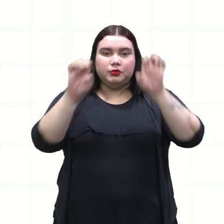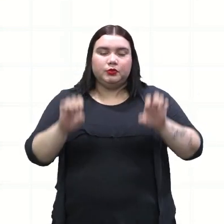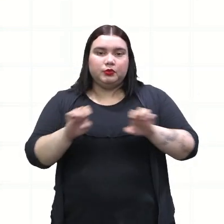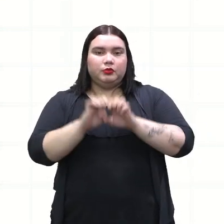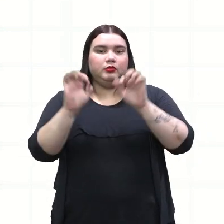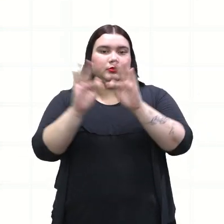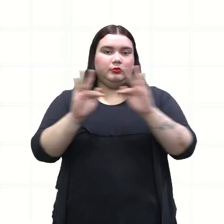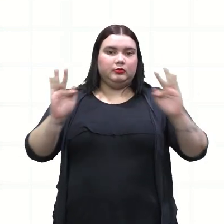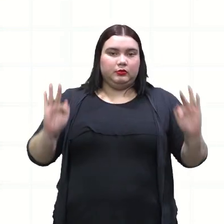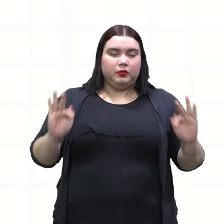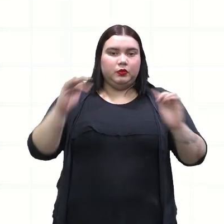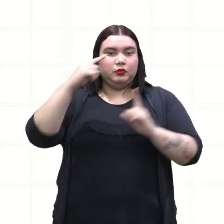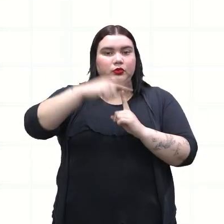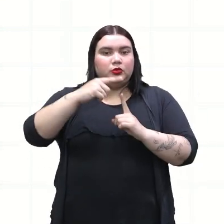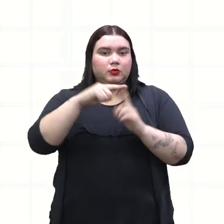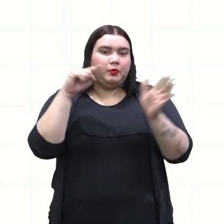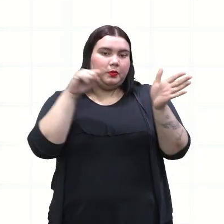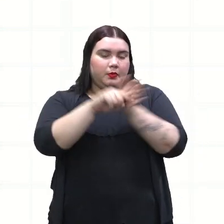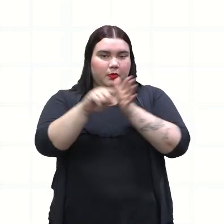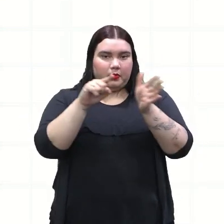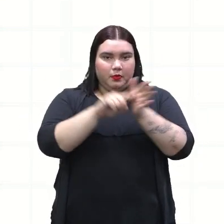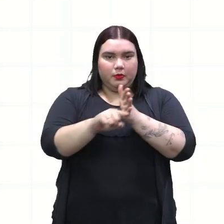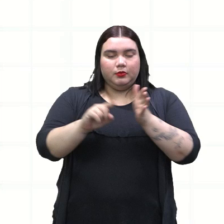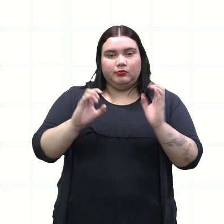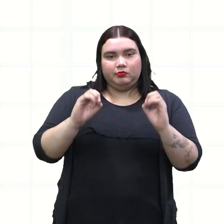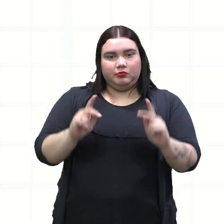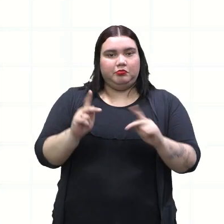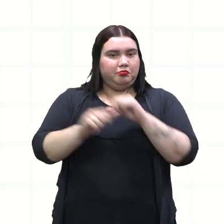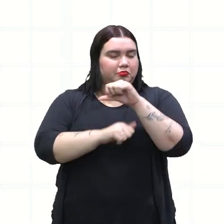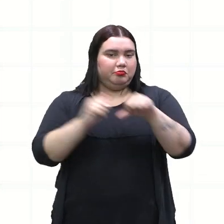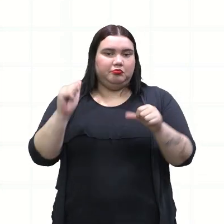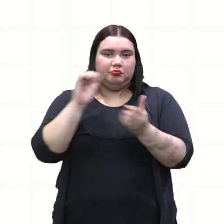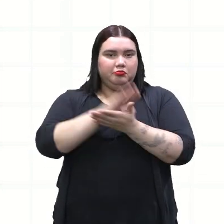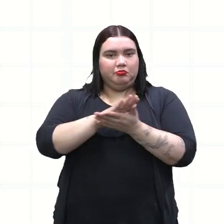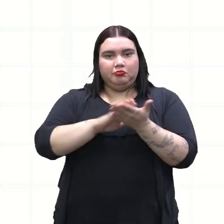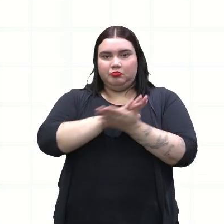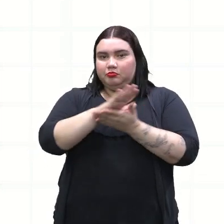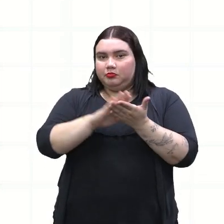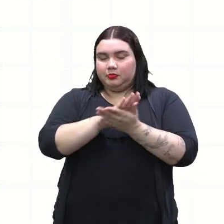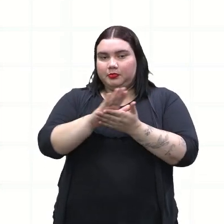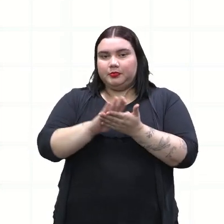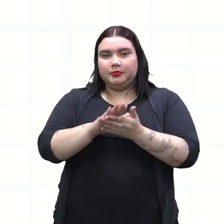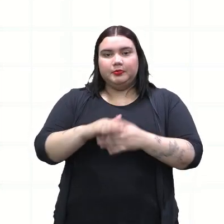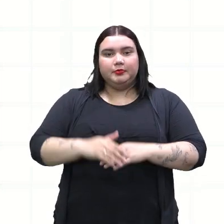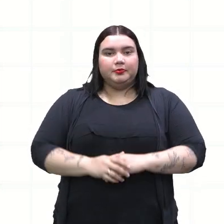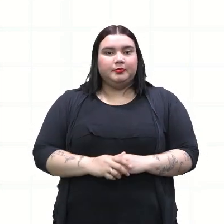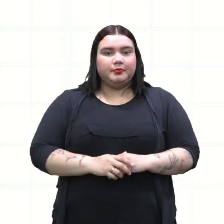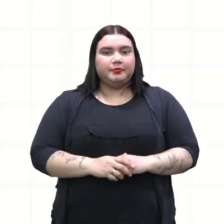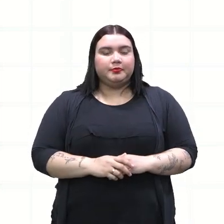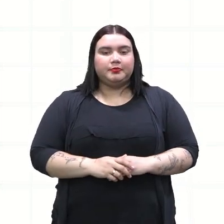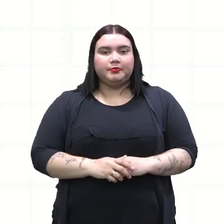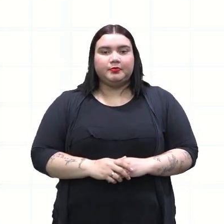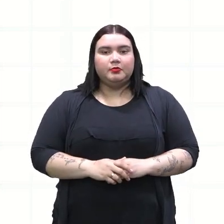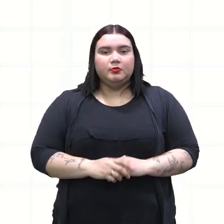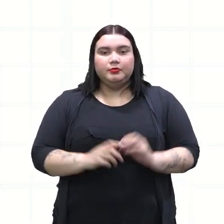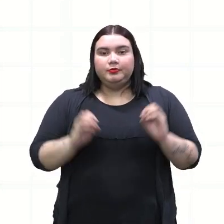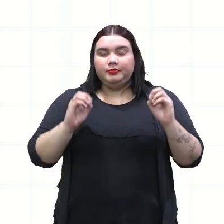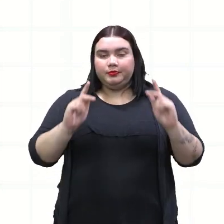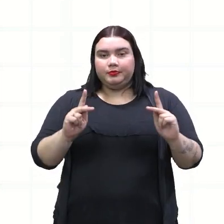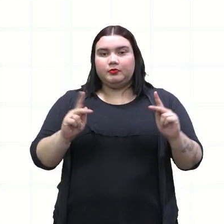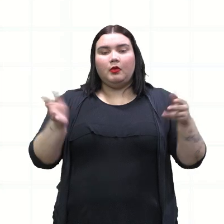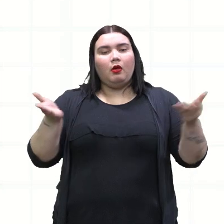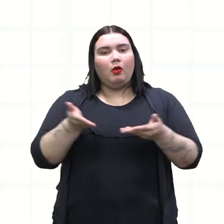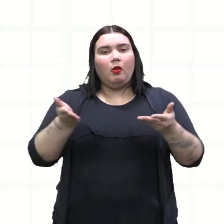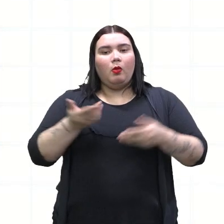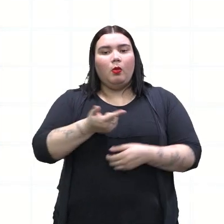na forma interrogativa, não vai haver nenhuma mudança em relação a isso, ok? Então, vamos ver aqui